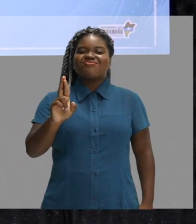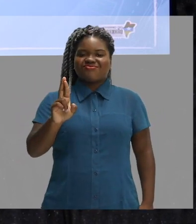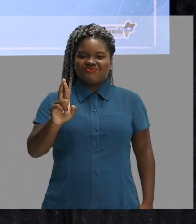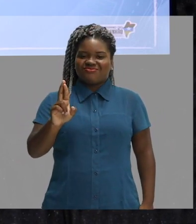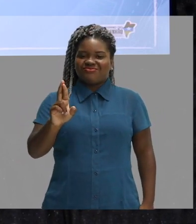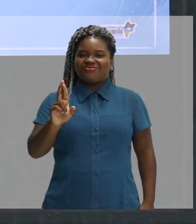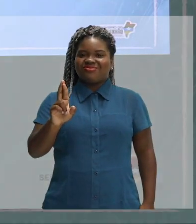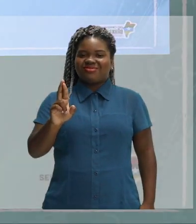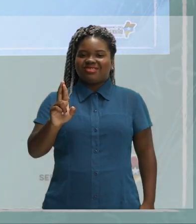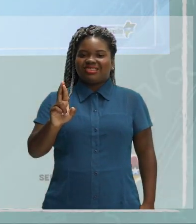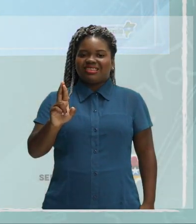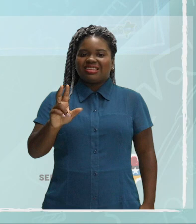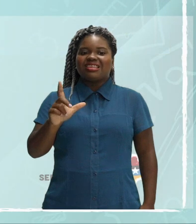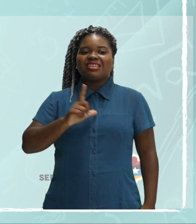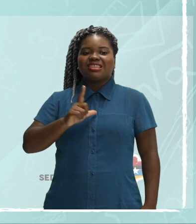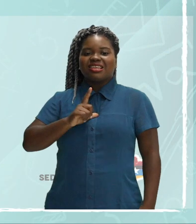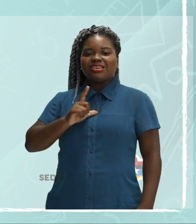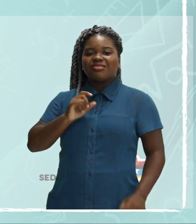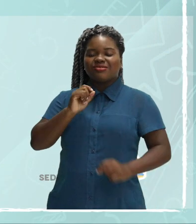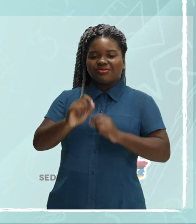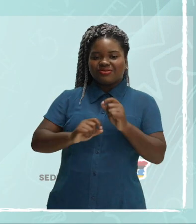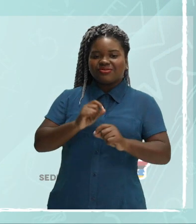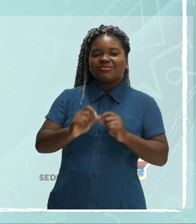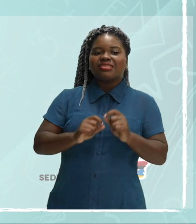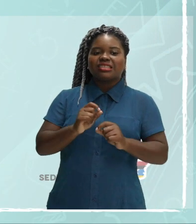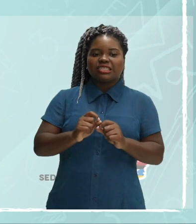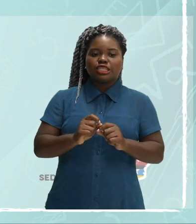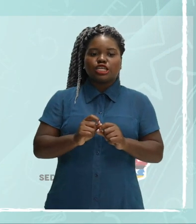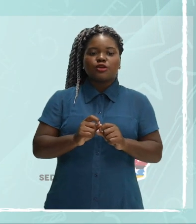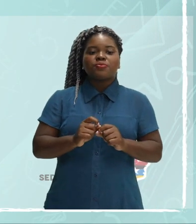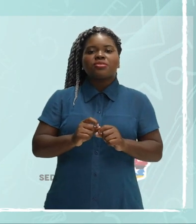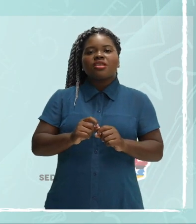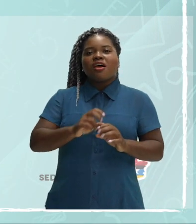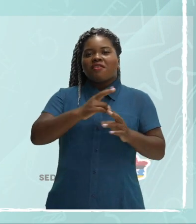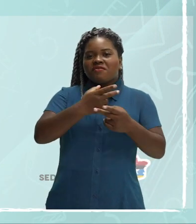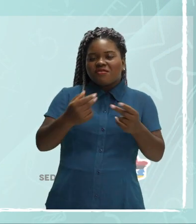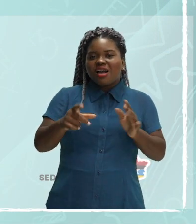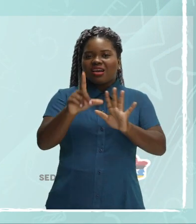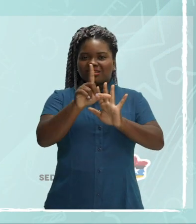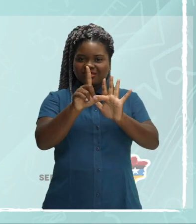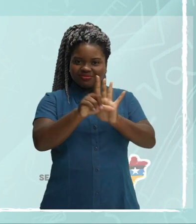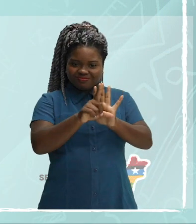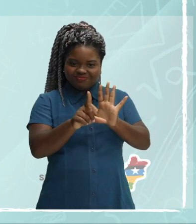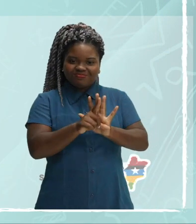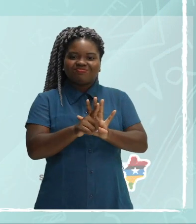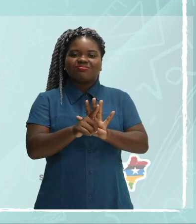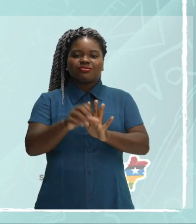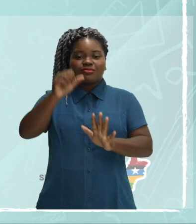que escreveu O Espírito das Leis, também no século XVIII, em